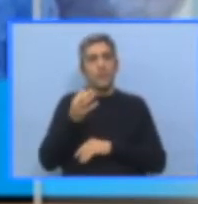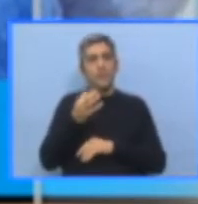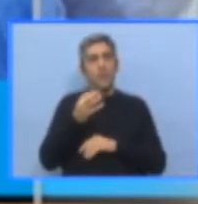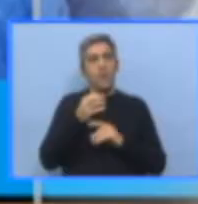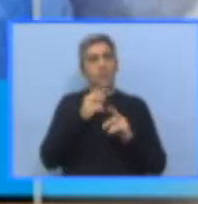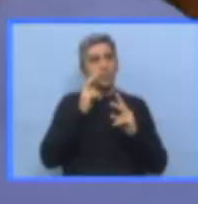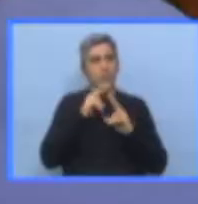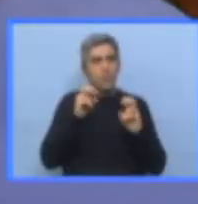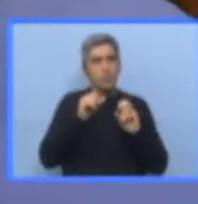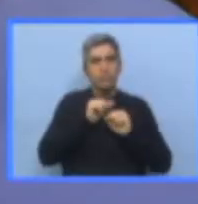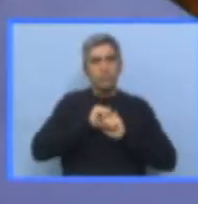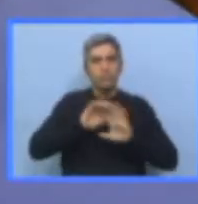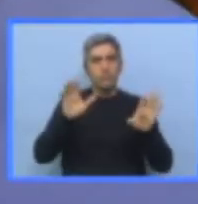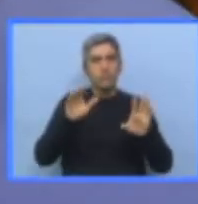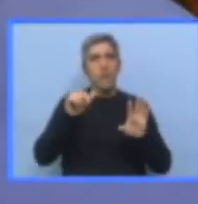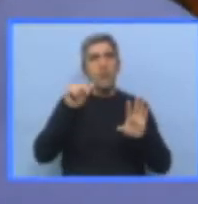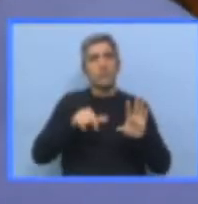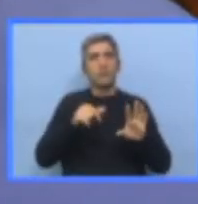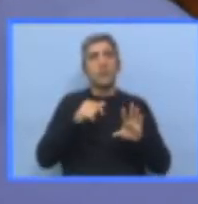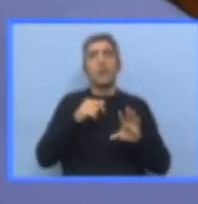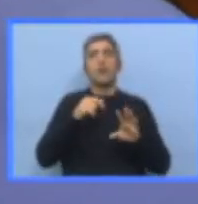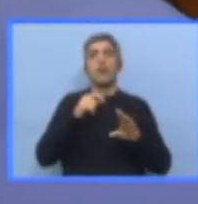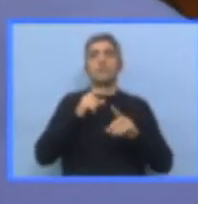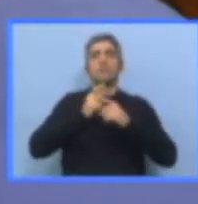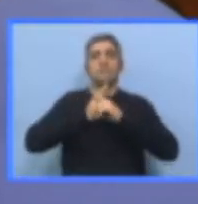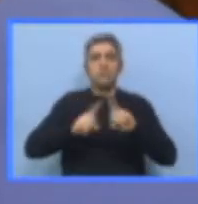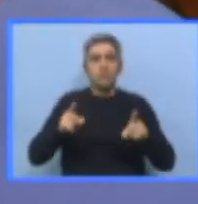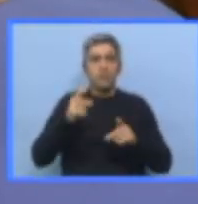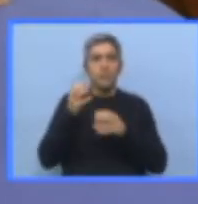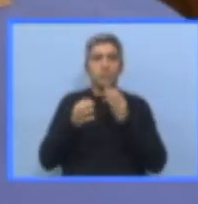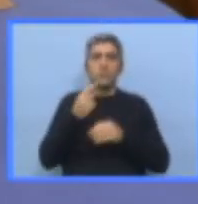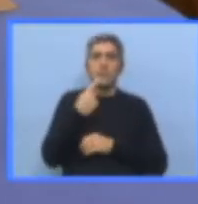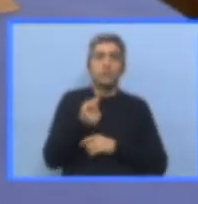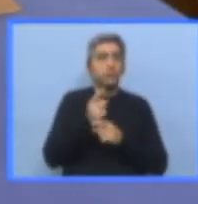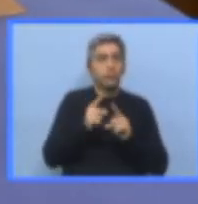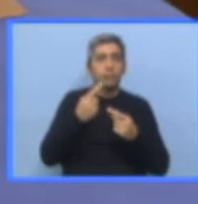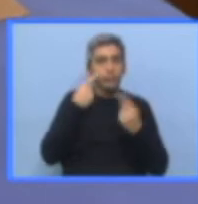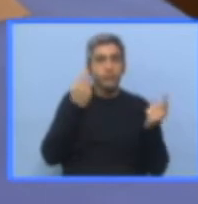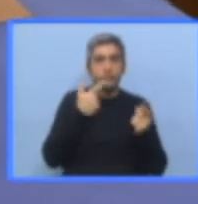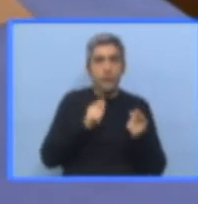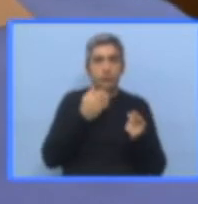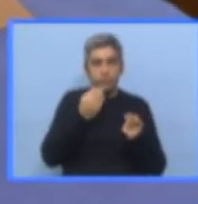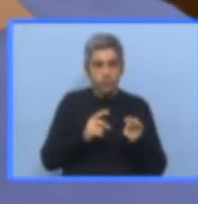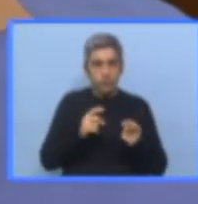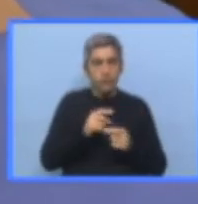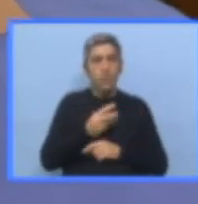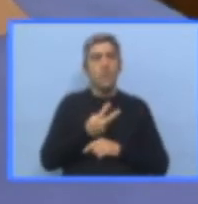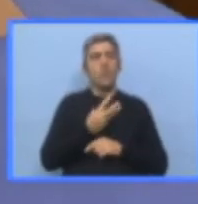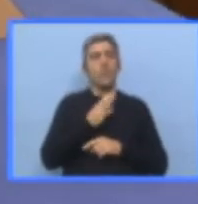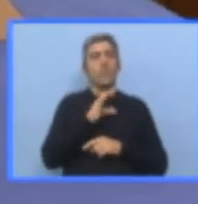mas rapidamente é impedido de continuar a publicar por uma ordem judicial. E então o Washington